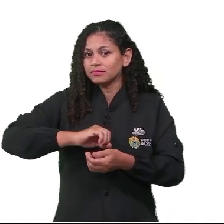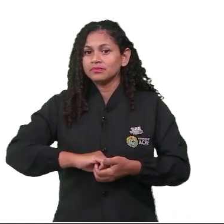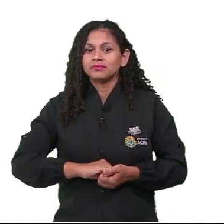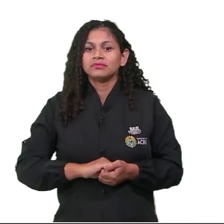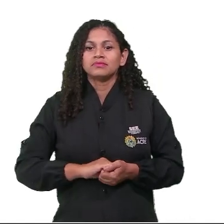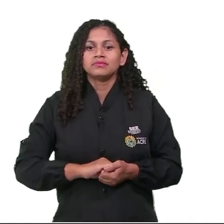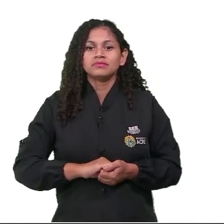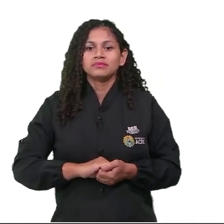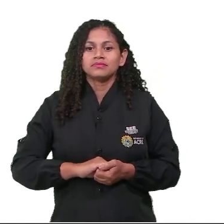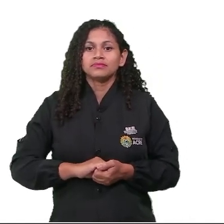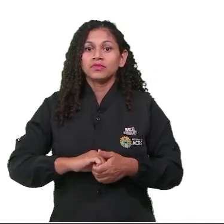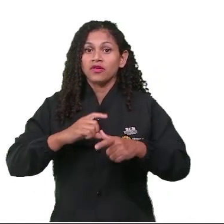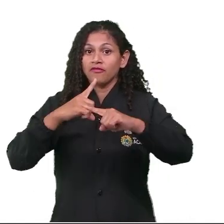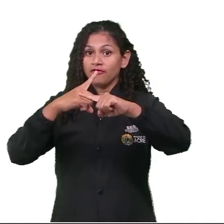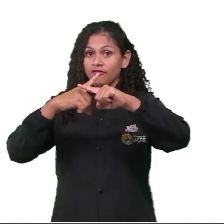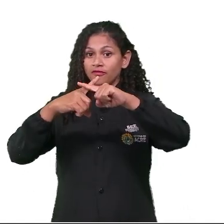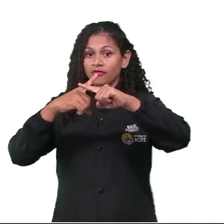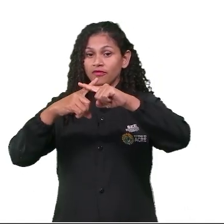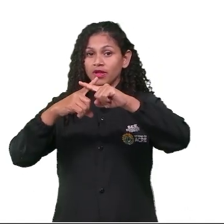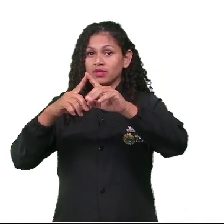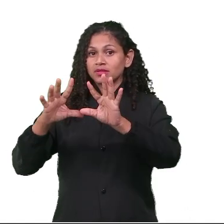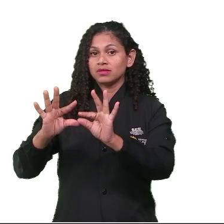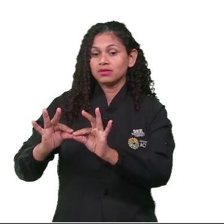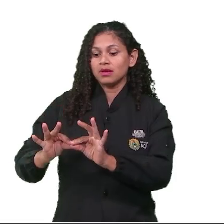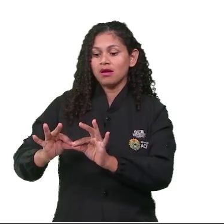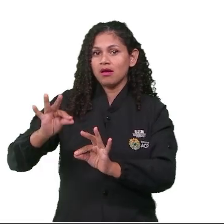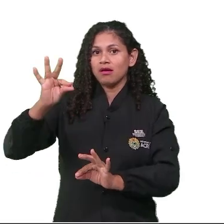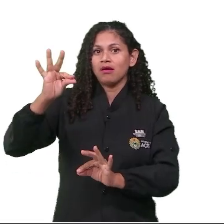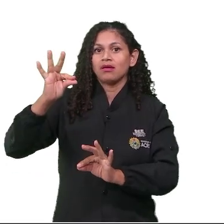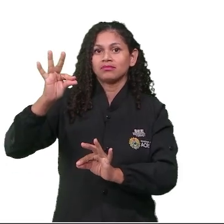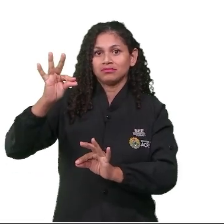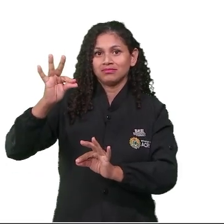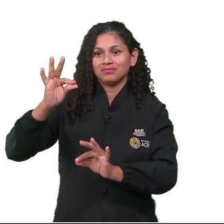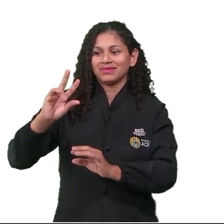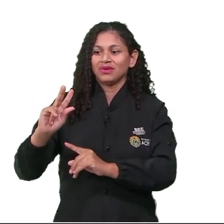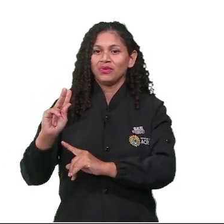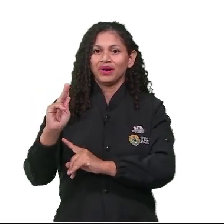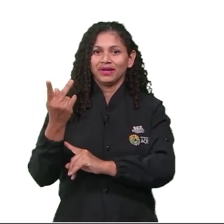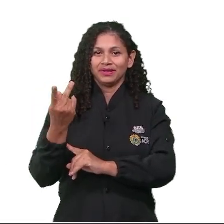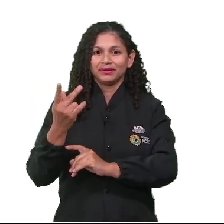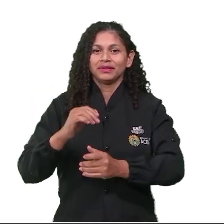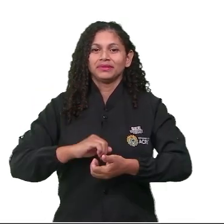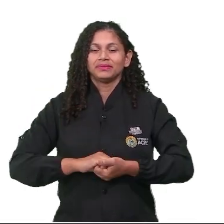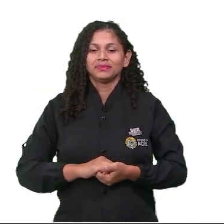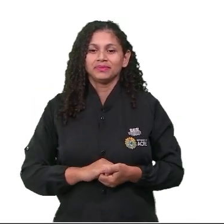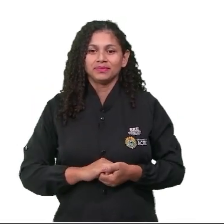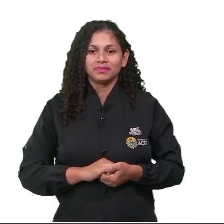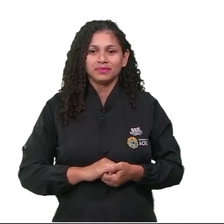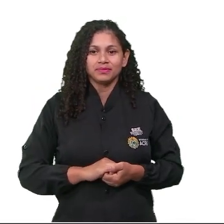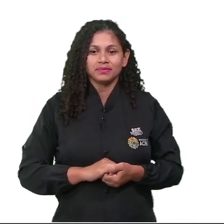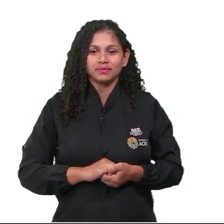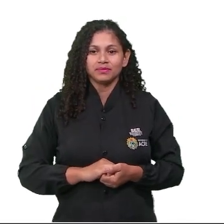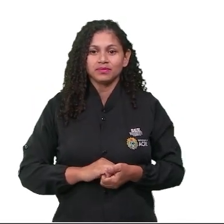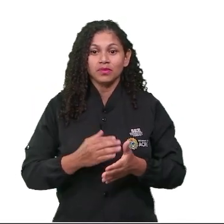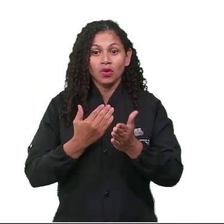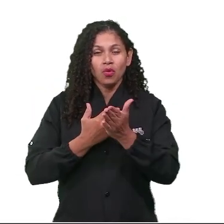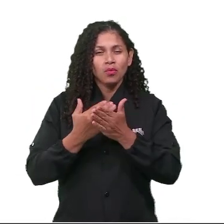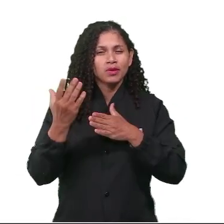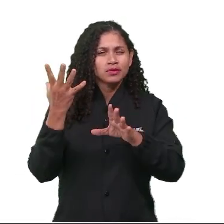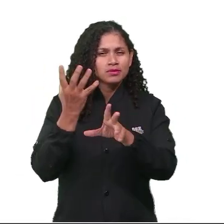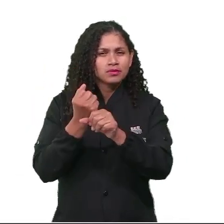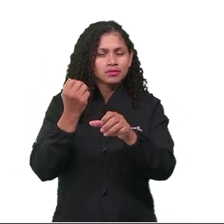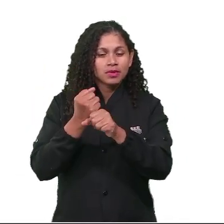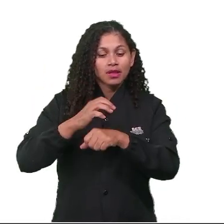aqui, vezes a altura. Não é isso? Então, eu vou começar calculando a área da